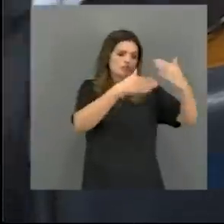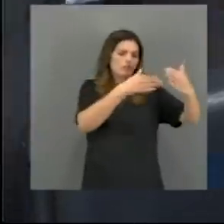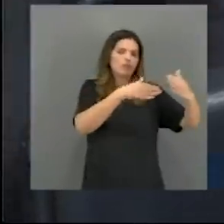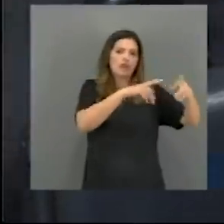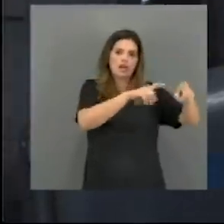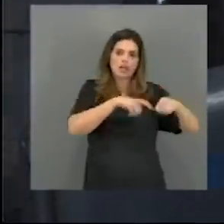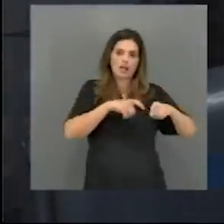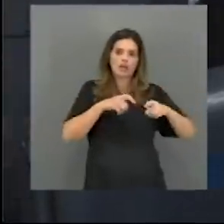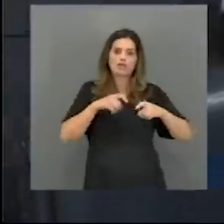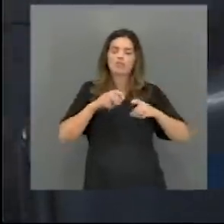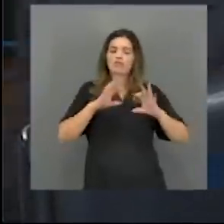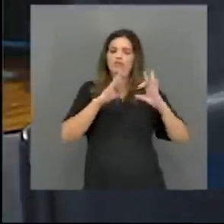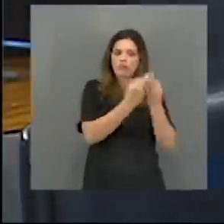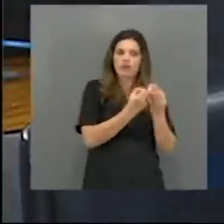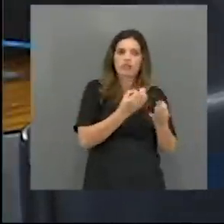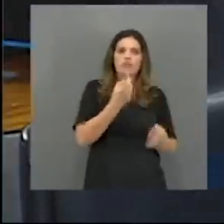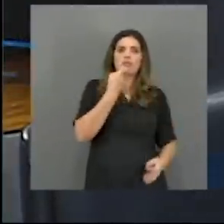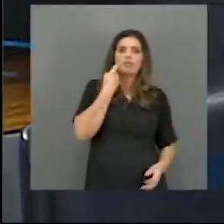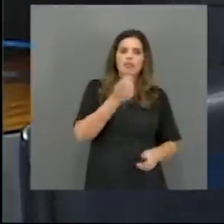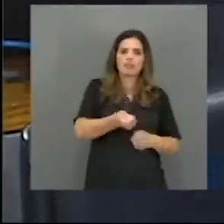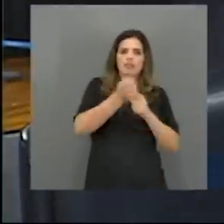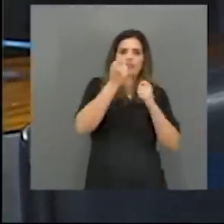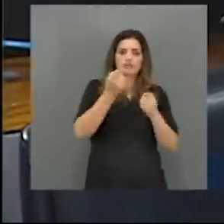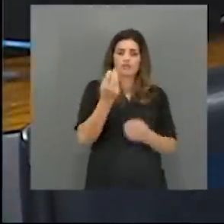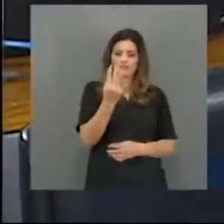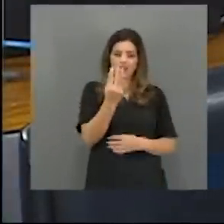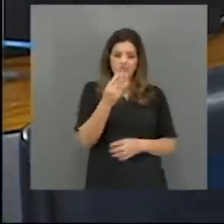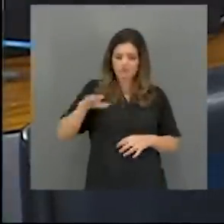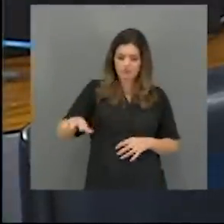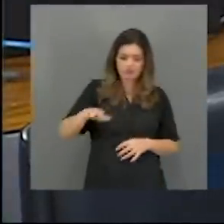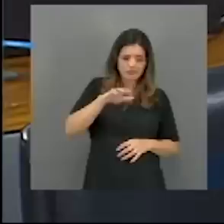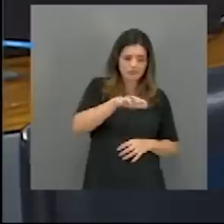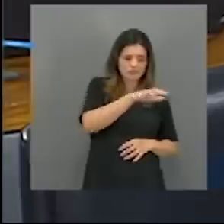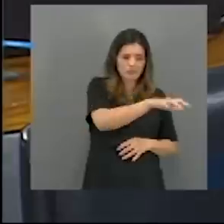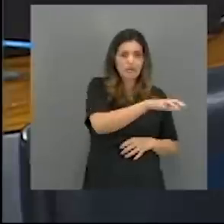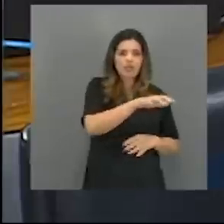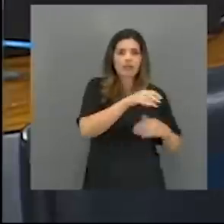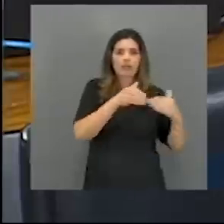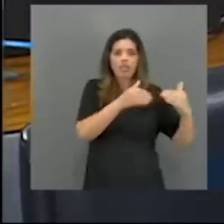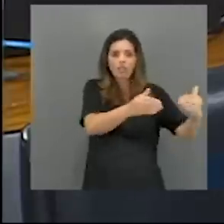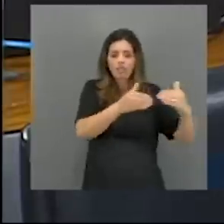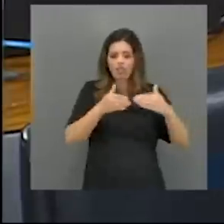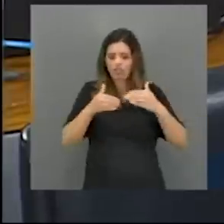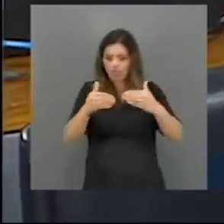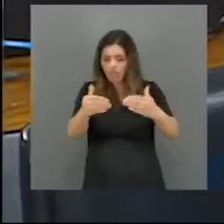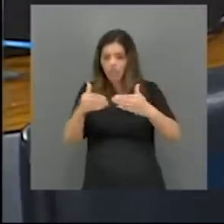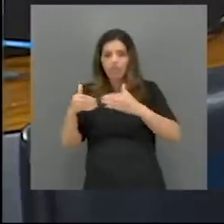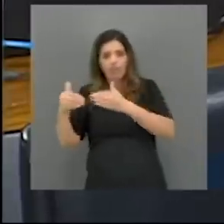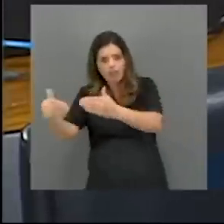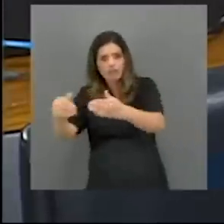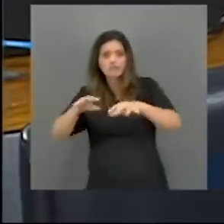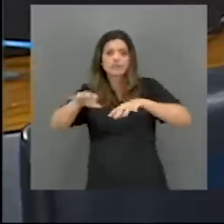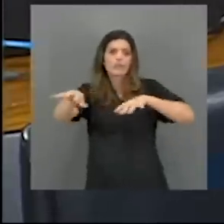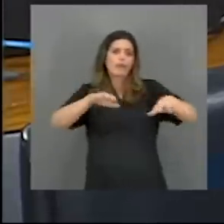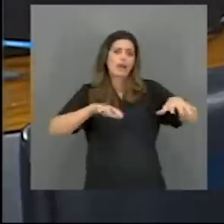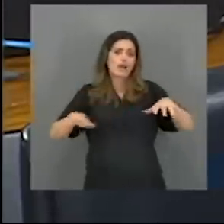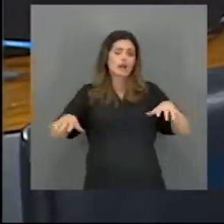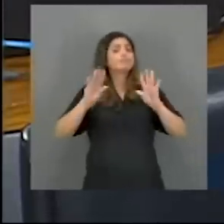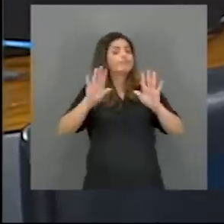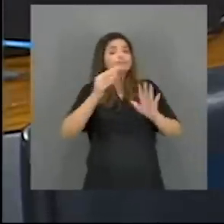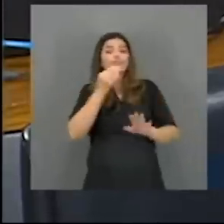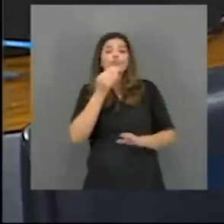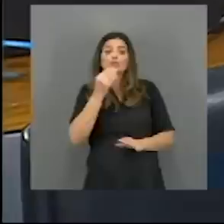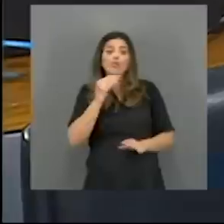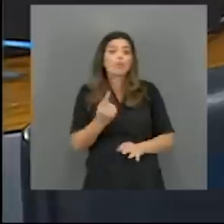Agricultura Familiar e Aquicultura e Pesca. São três áreas também que se dialogam diretamente umas com as outras e que se estivessem sob o mesmo